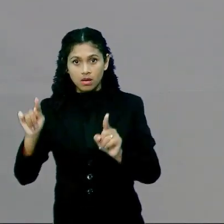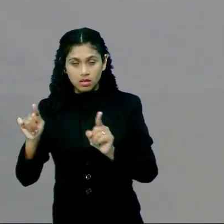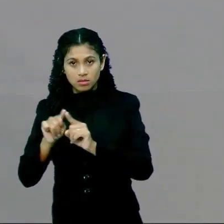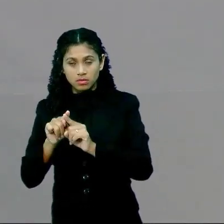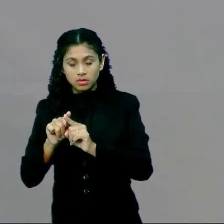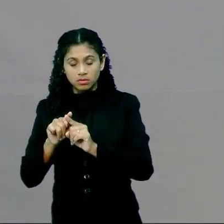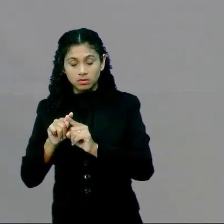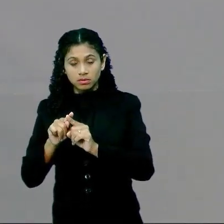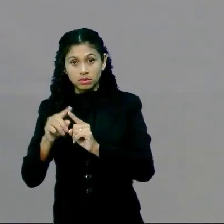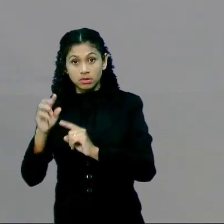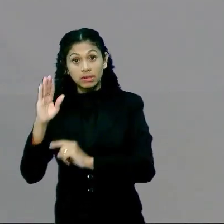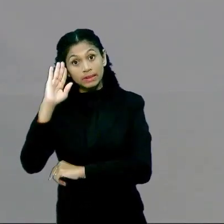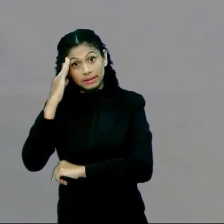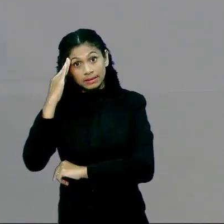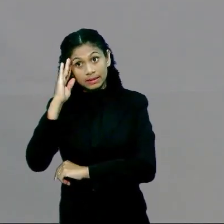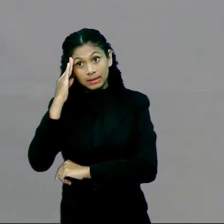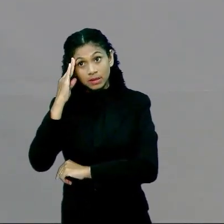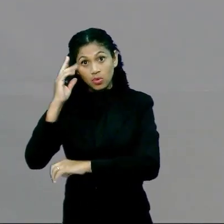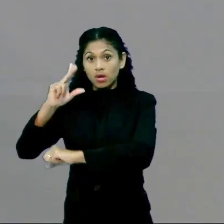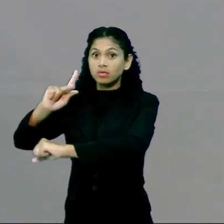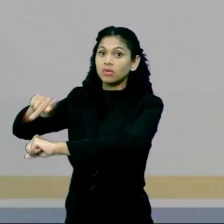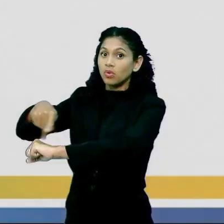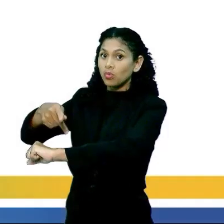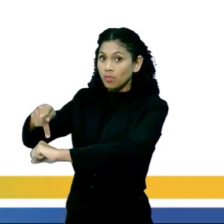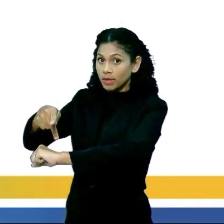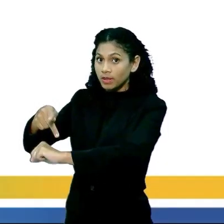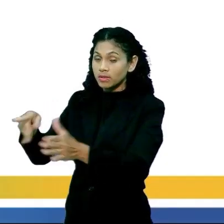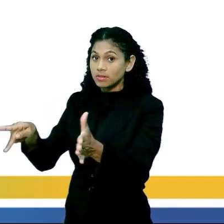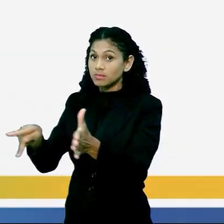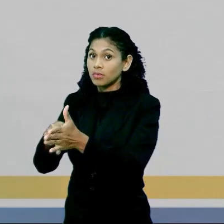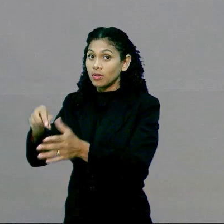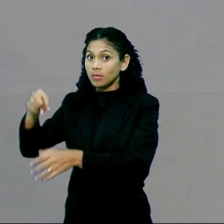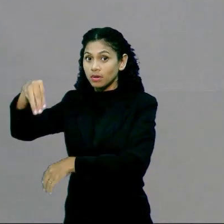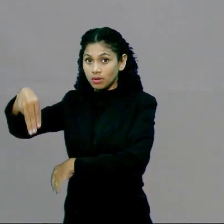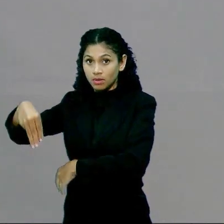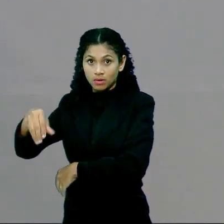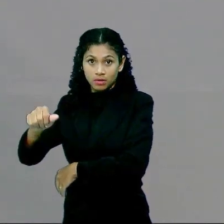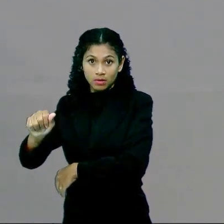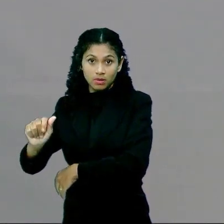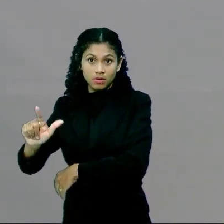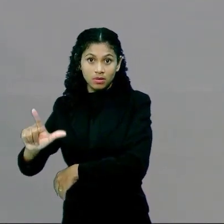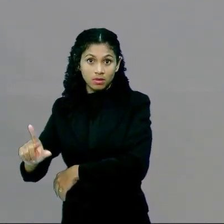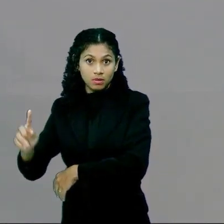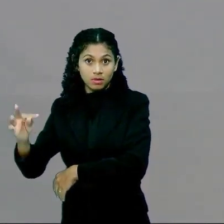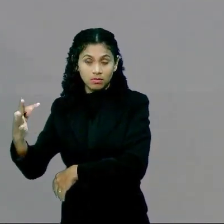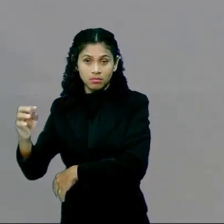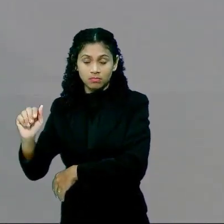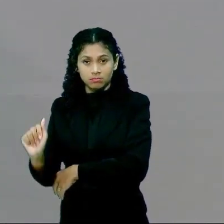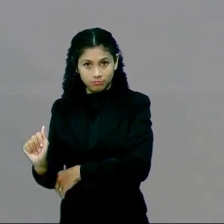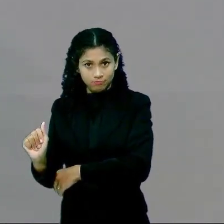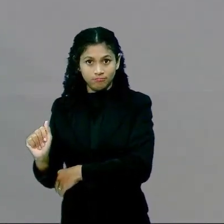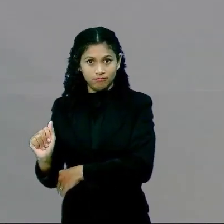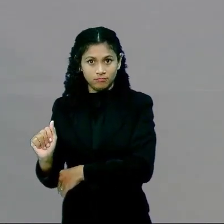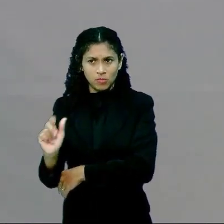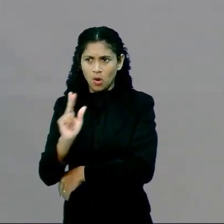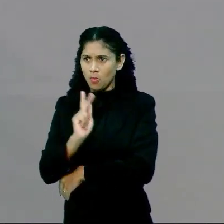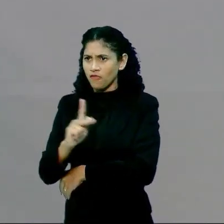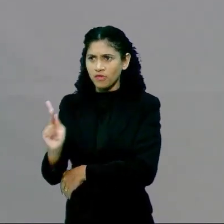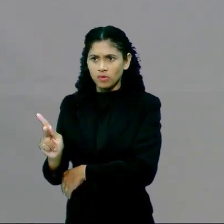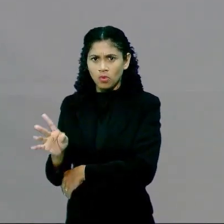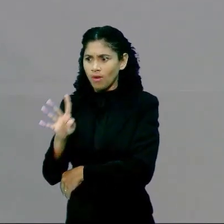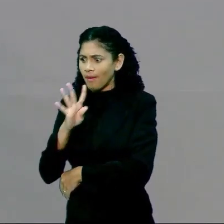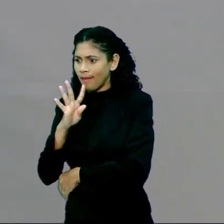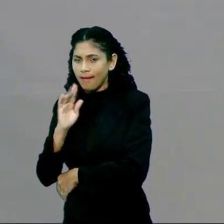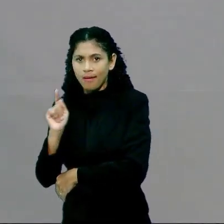o país Malta, né? Ah, professor, nunca vi falar desse Malta aí. Malta é um